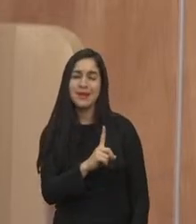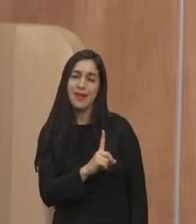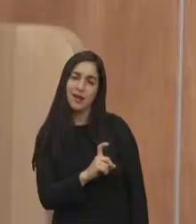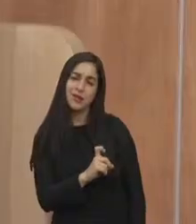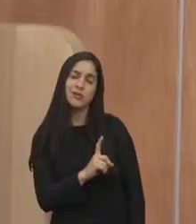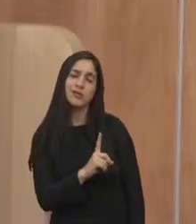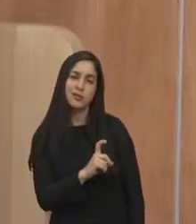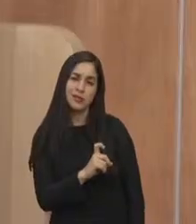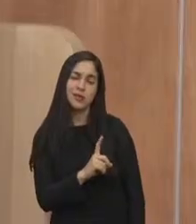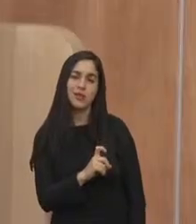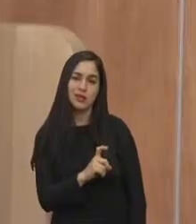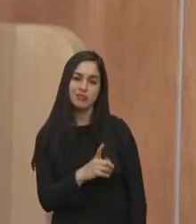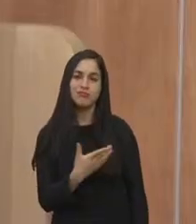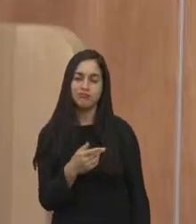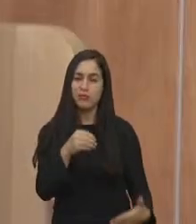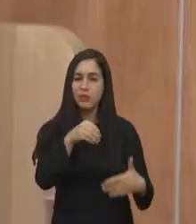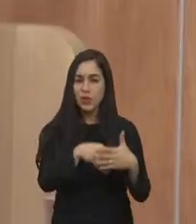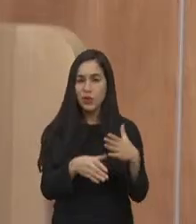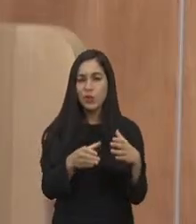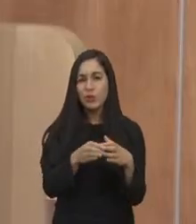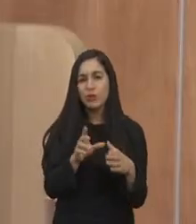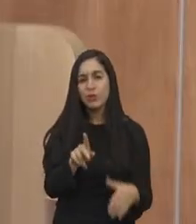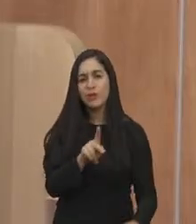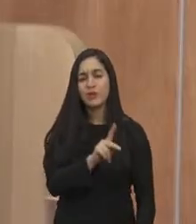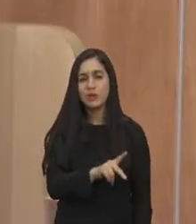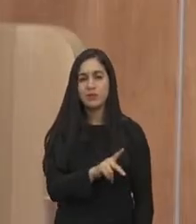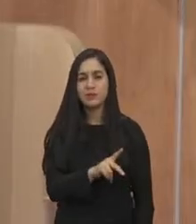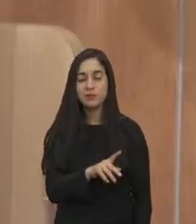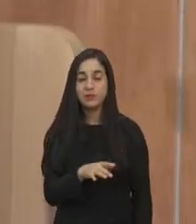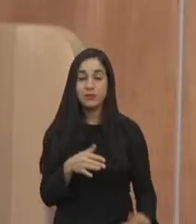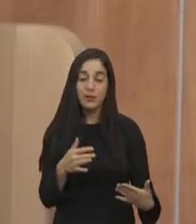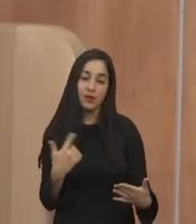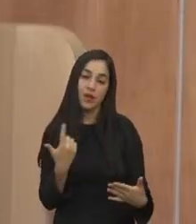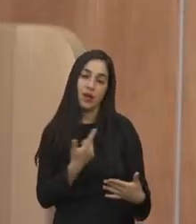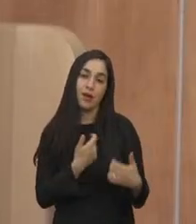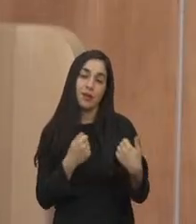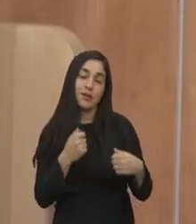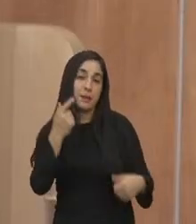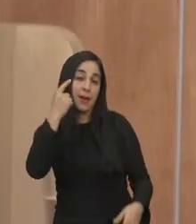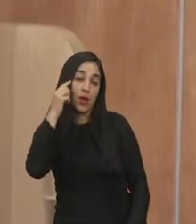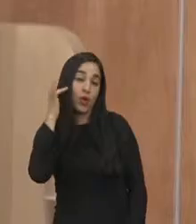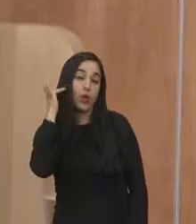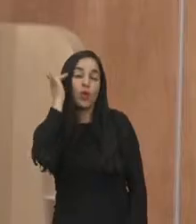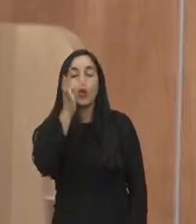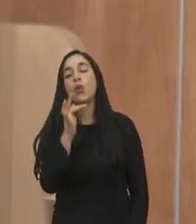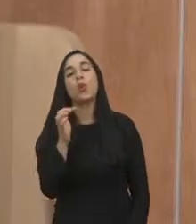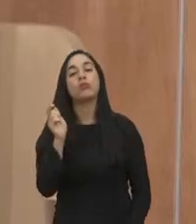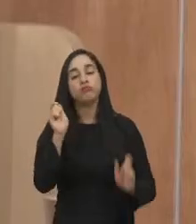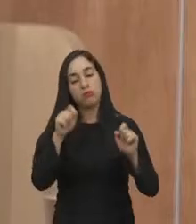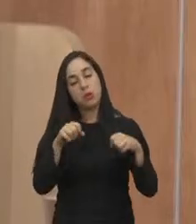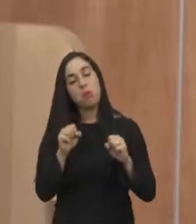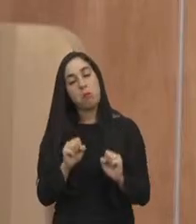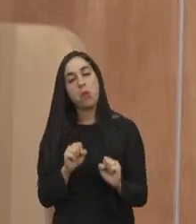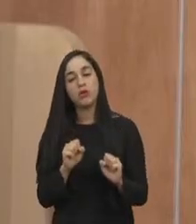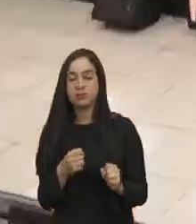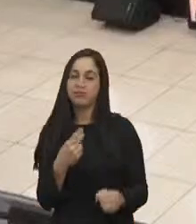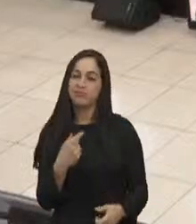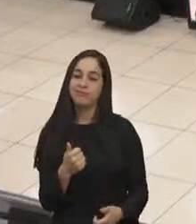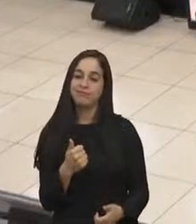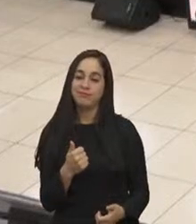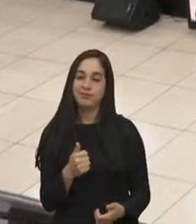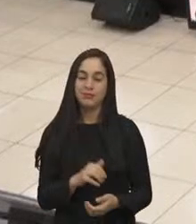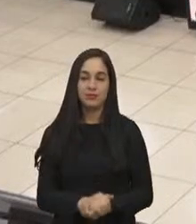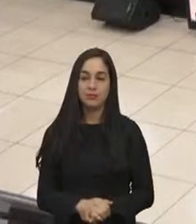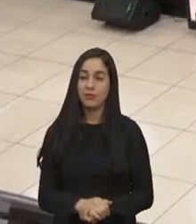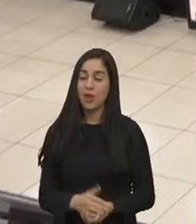quadro. E a gente tentar ver o horizonte e quais são as possibilidades que a gente tem. Tá bom?